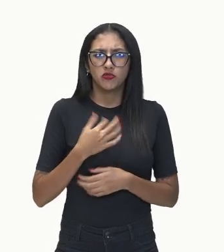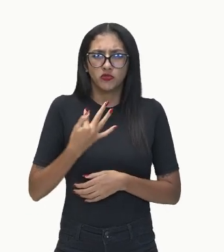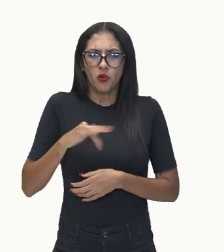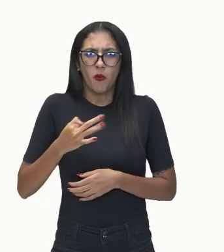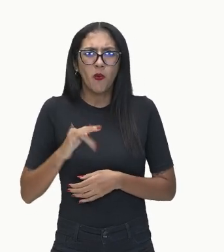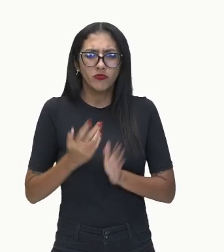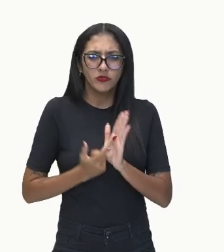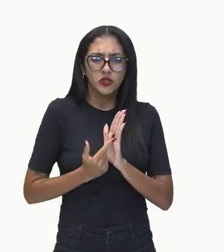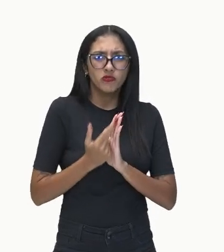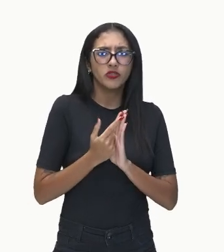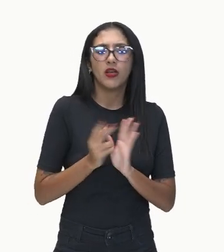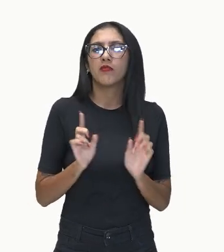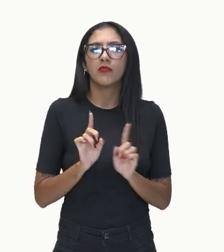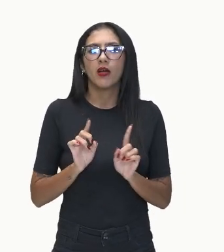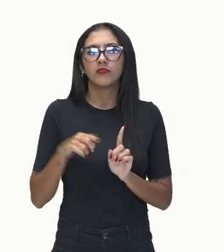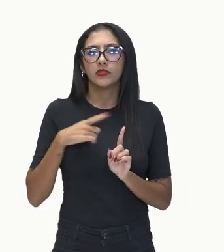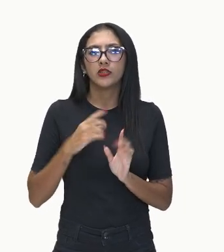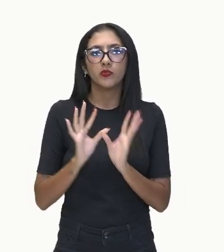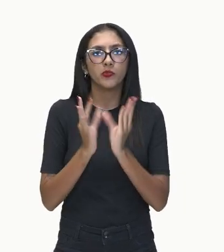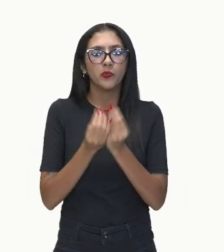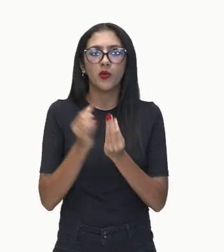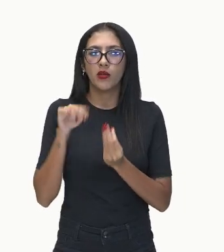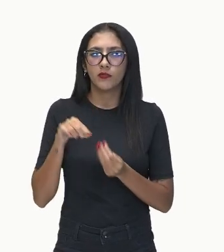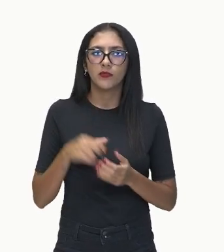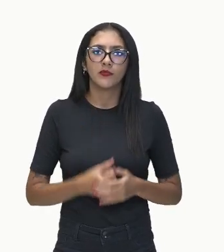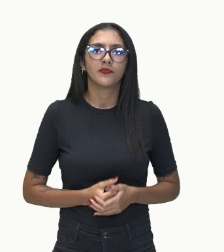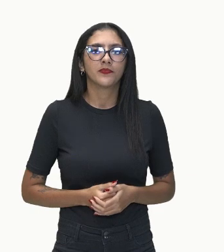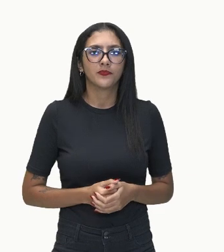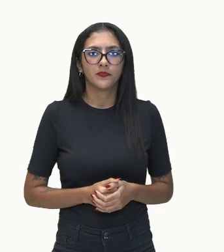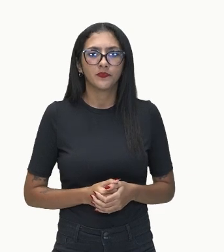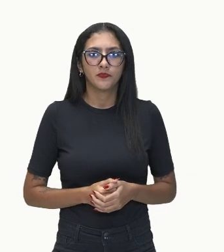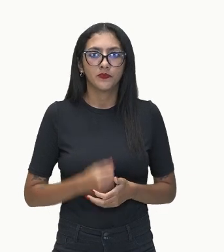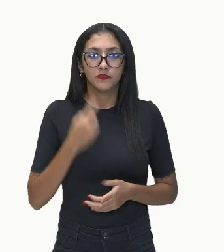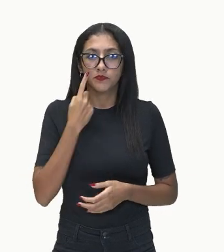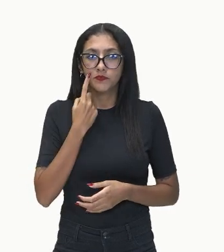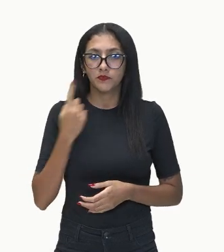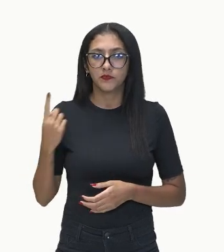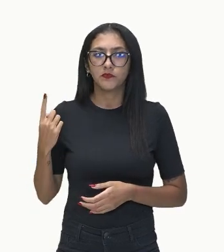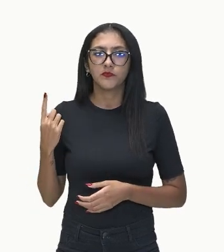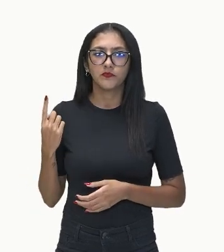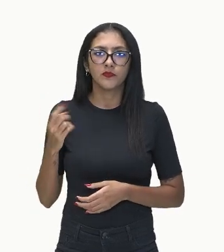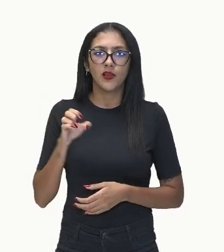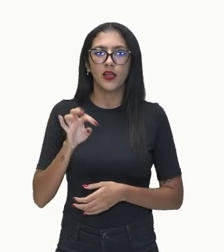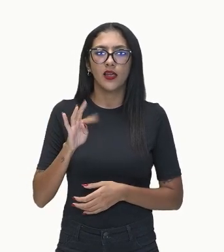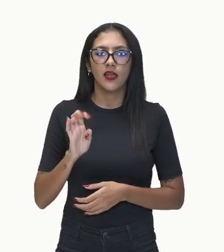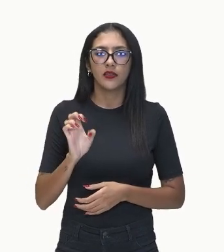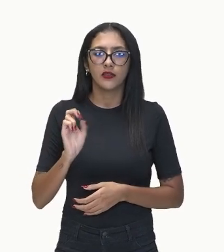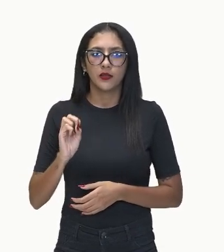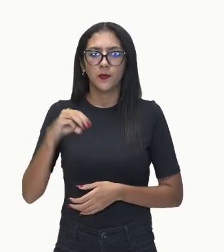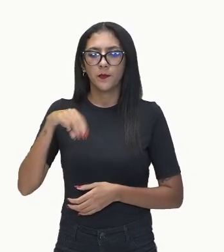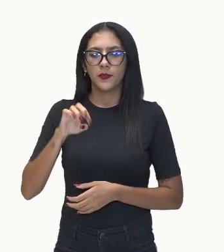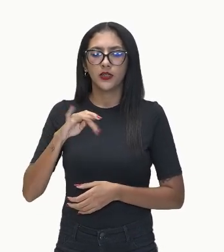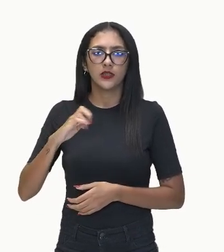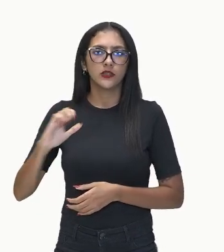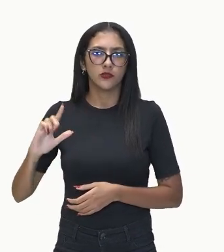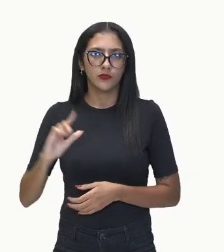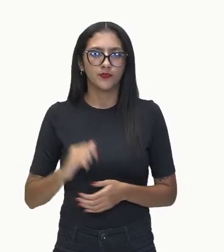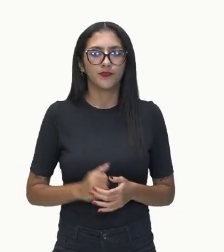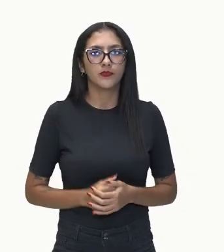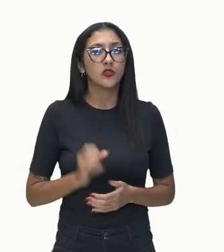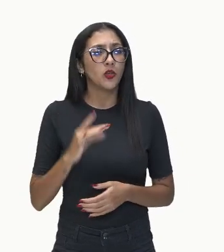sofrimento para fazer cirurgias. Aqui o metoxibenzeno e éter metilfenílico, só para